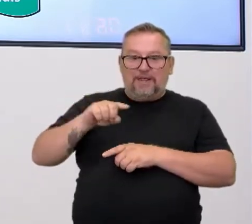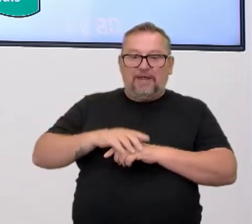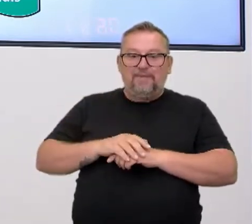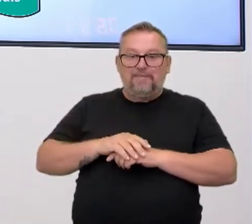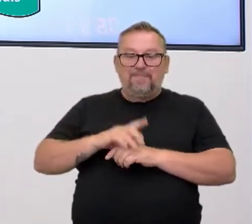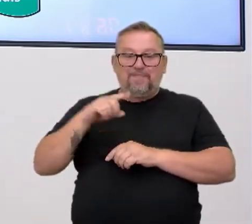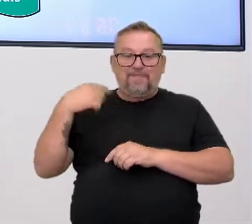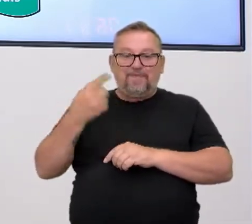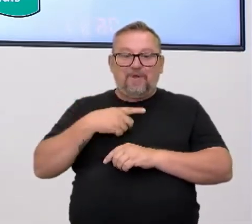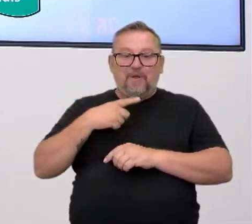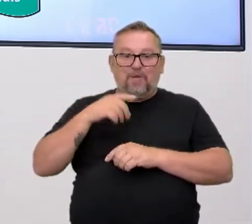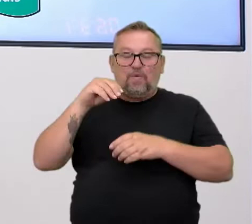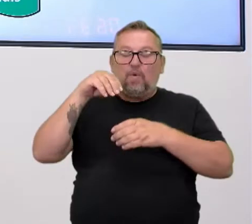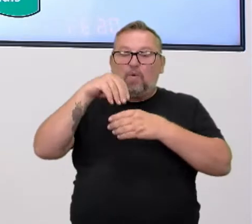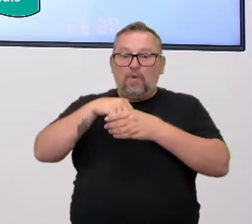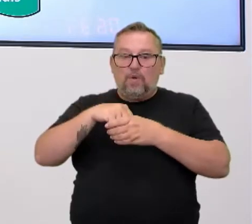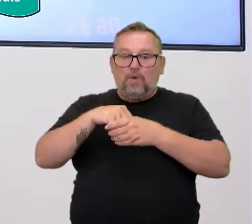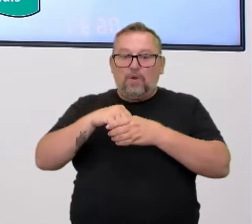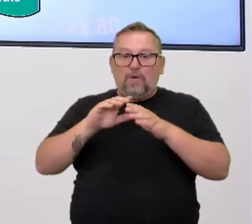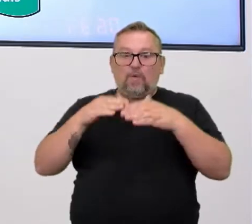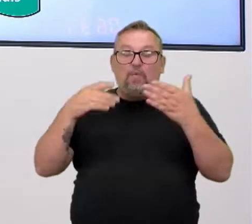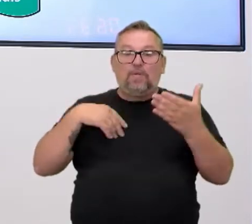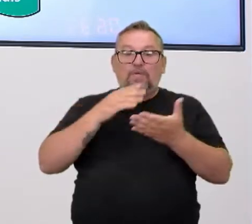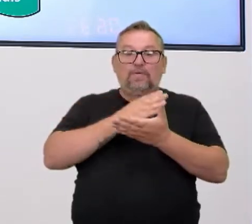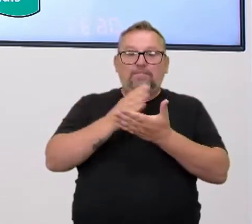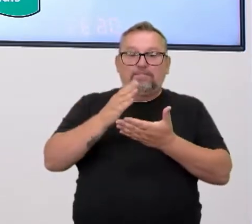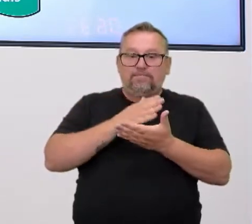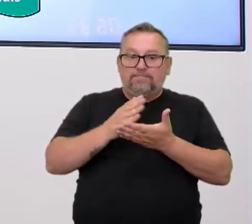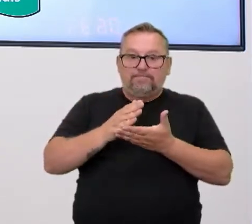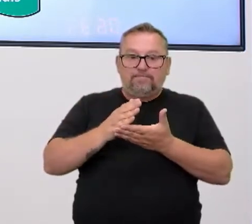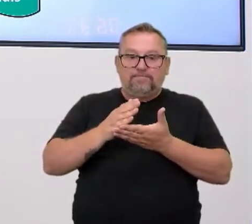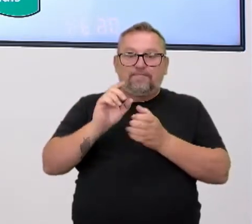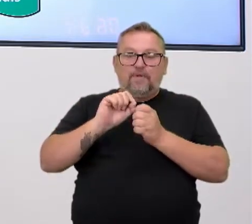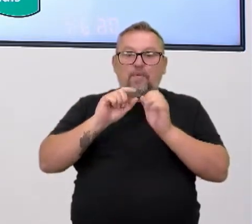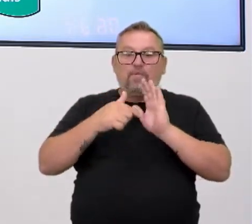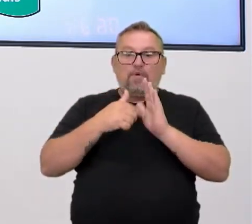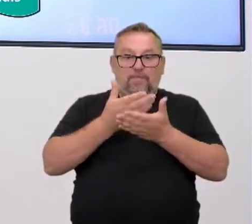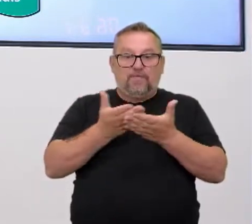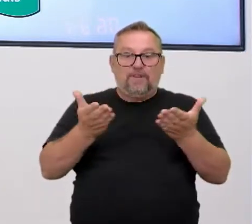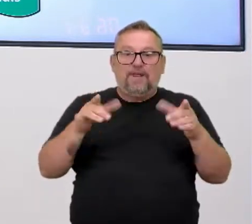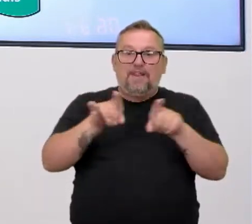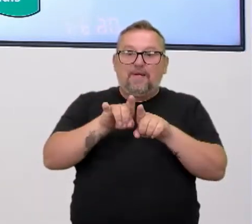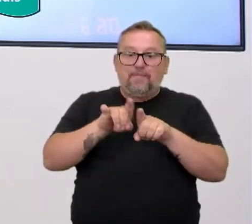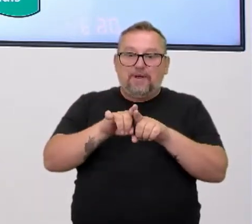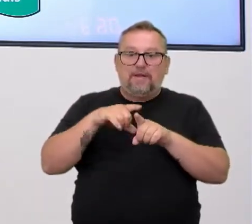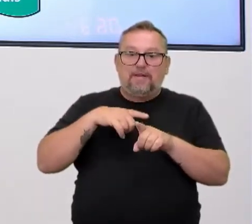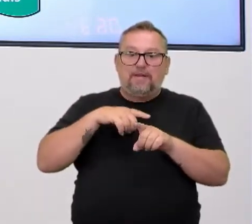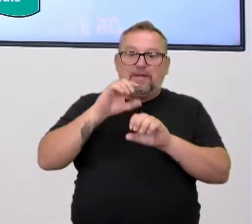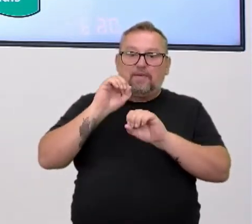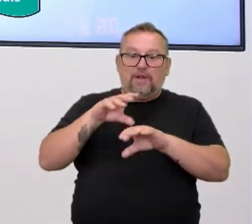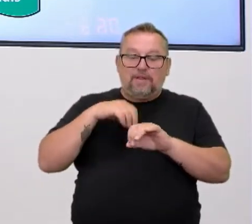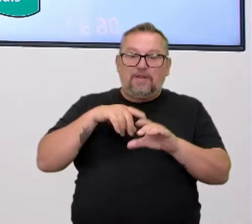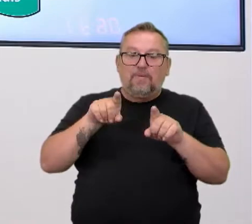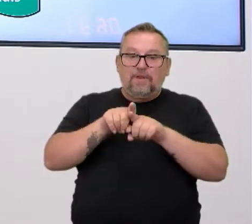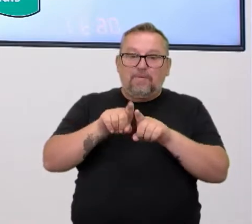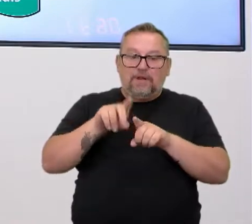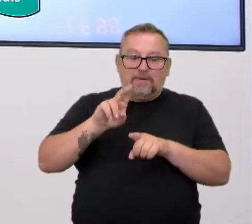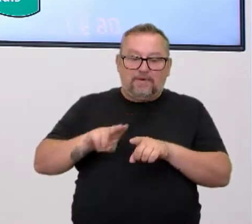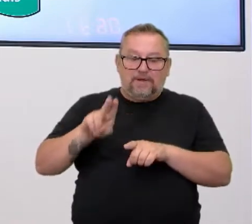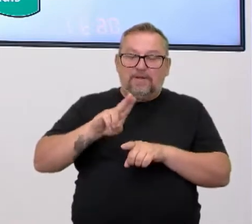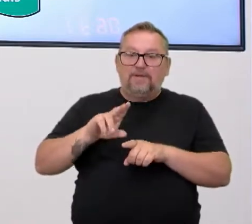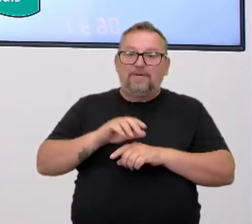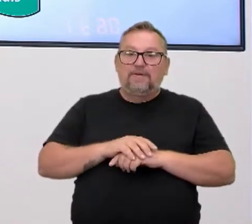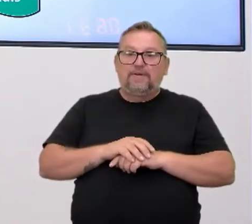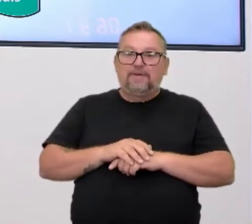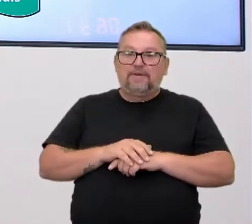nosso componente, aí que quando eu começo a nossa aula eu apresento isso para vocês. A educação financeira, que é a nossa unidade